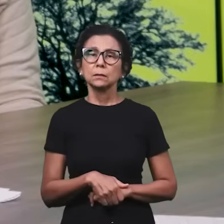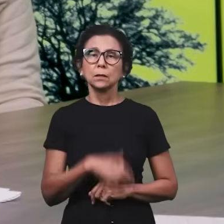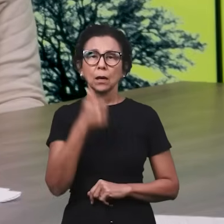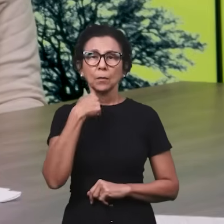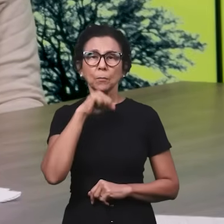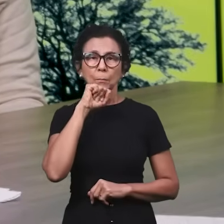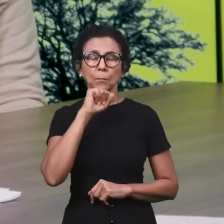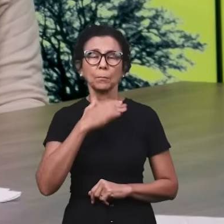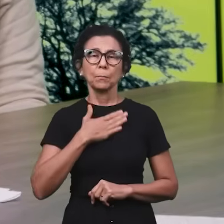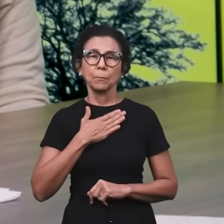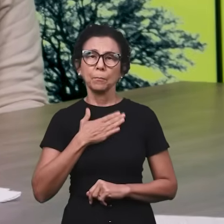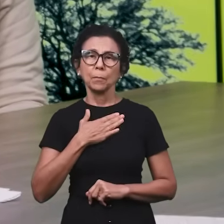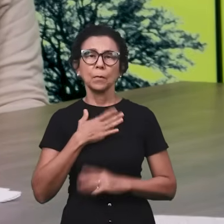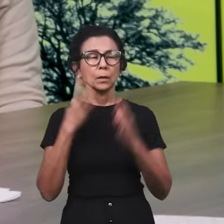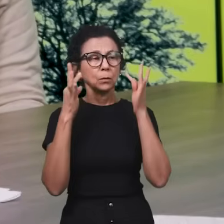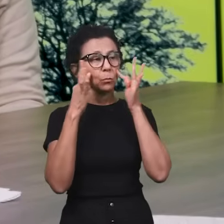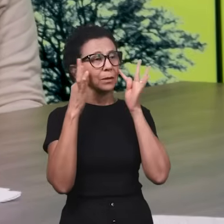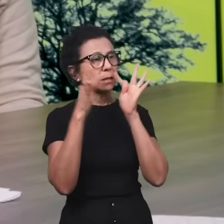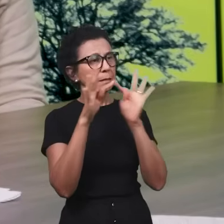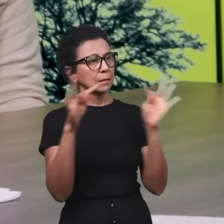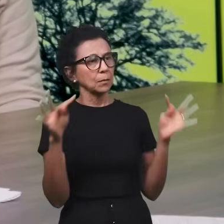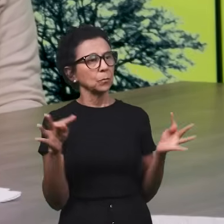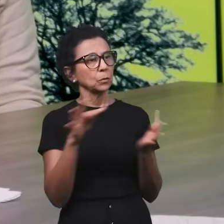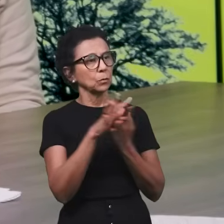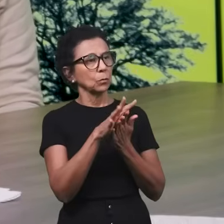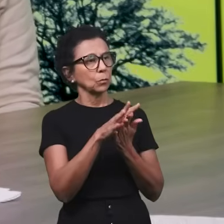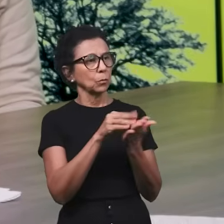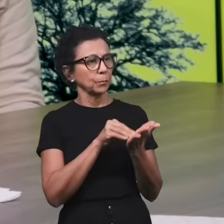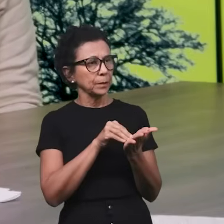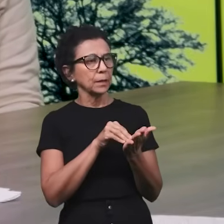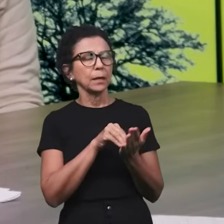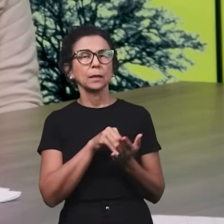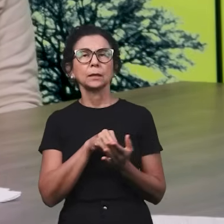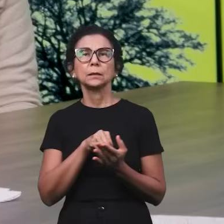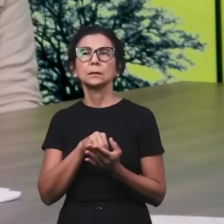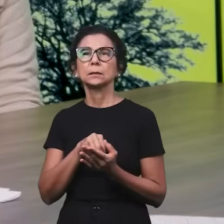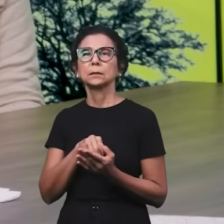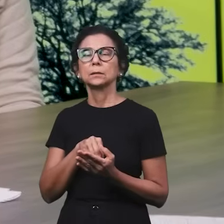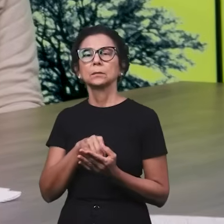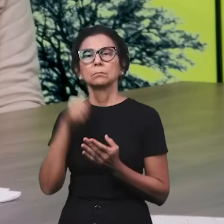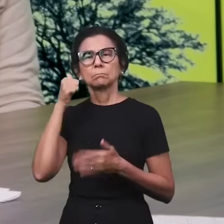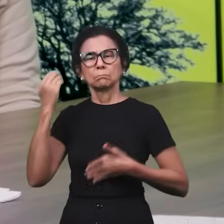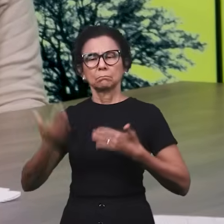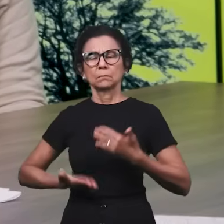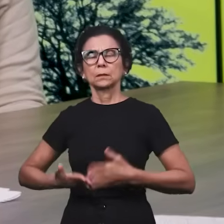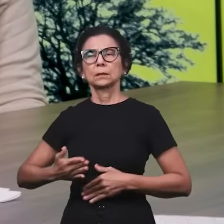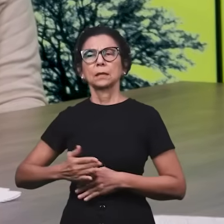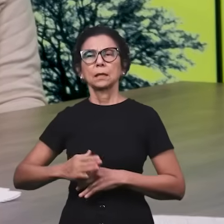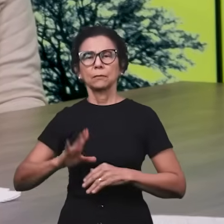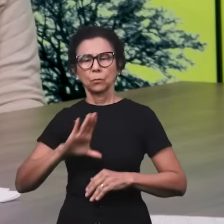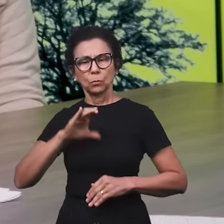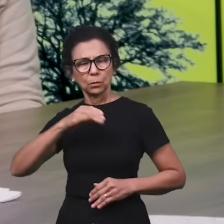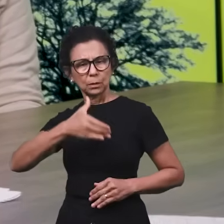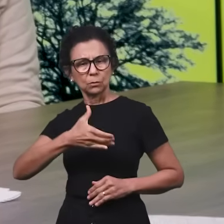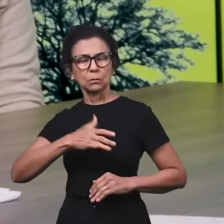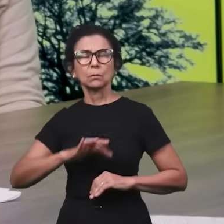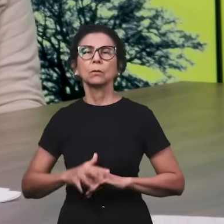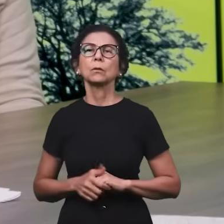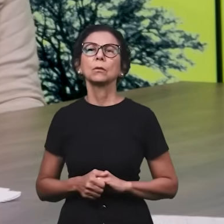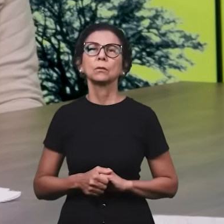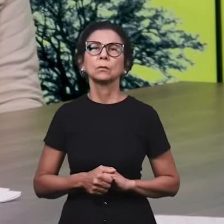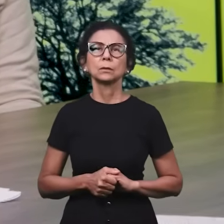jejum. Então, mamãe era um exemplo. Apesar, né, daquilo que eu vivia, mamãe era o exemplo de serva,